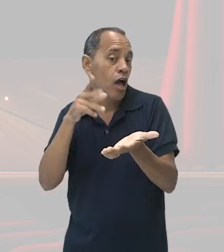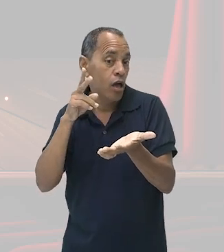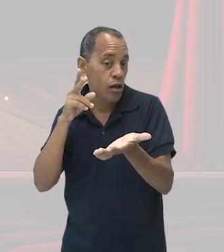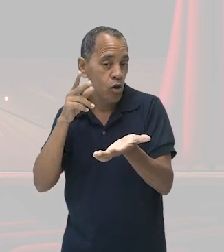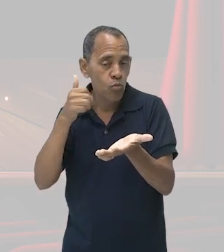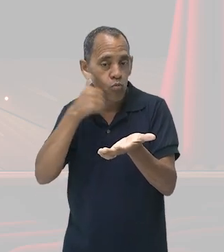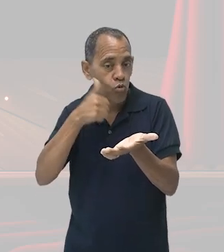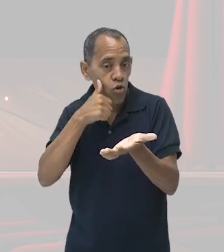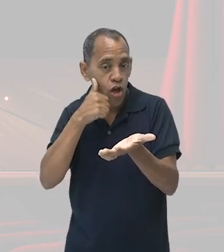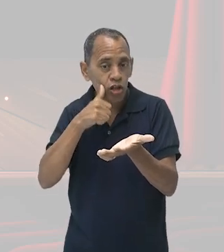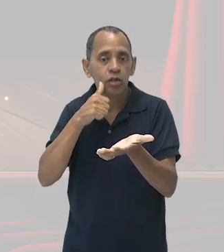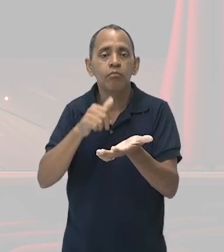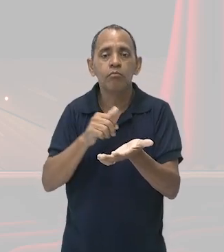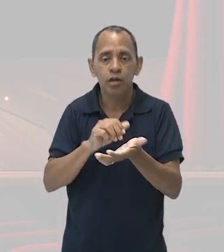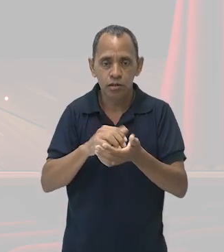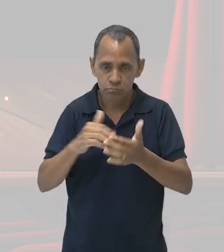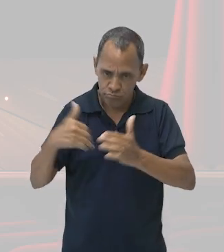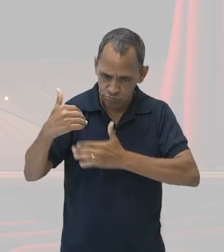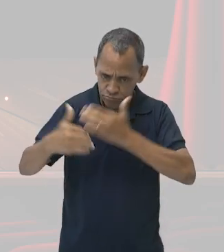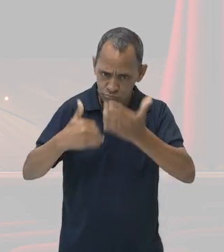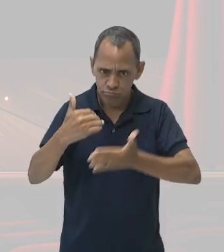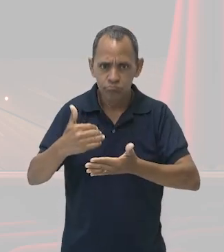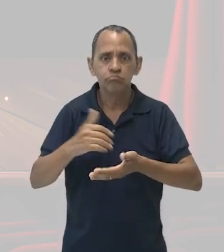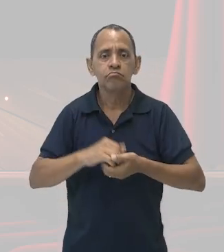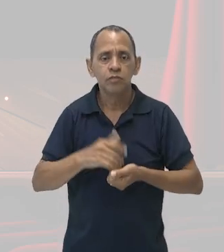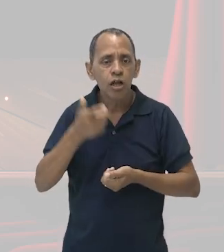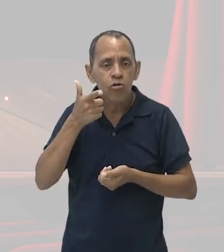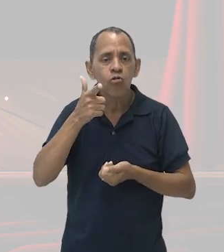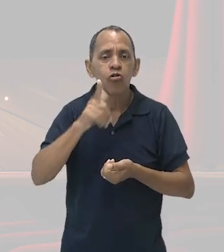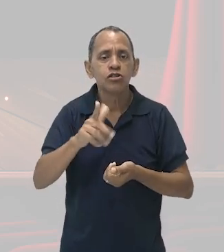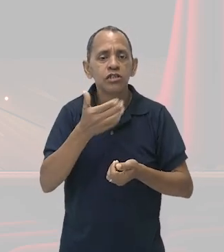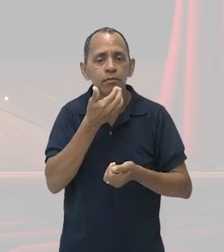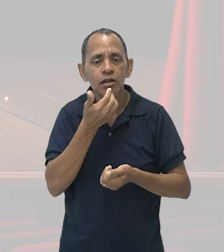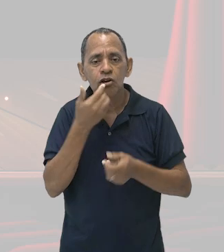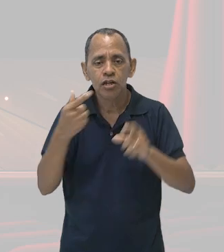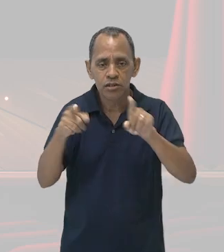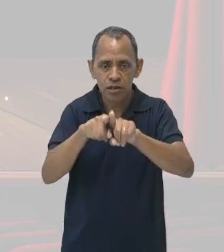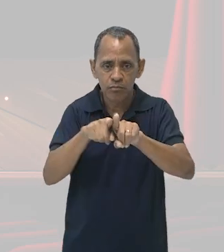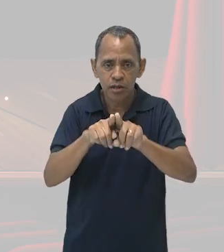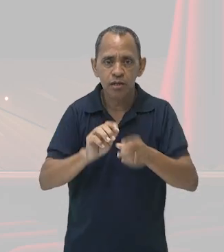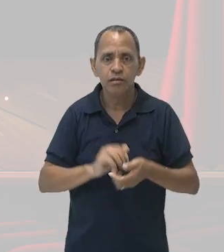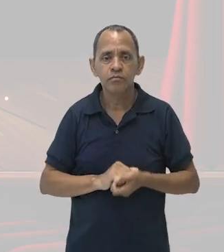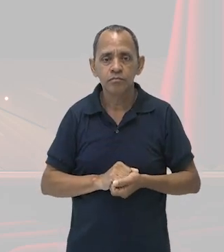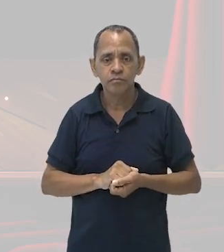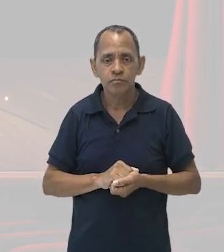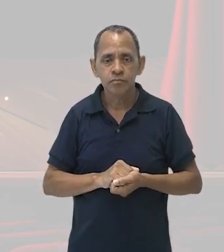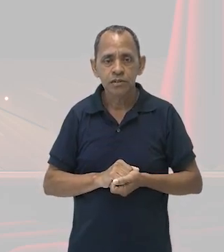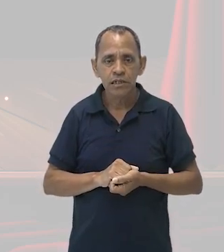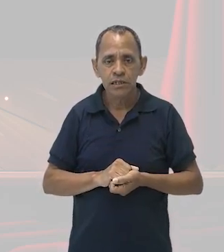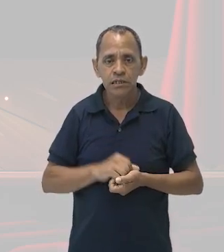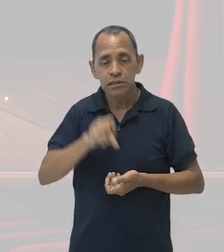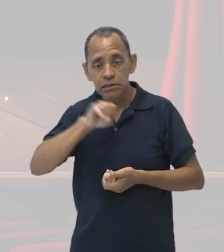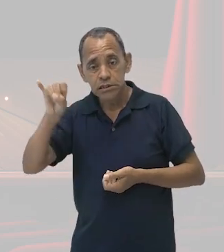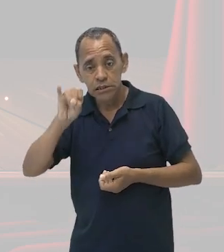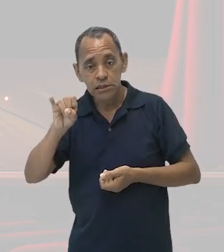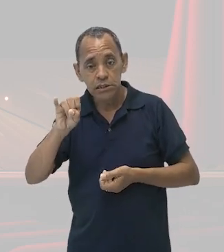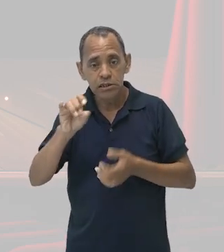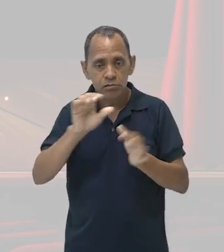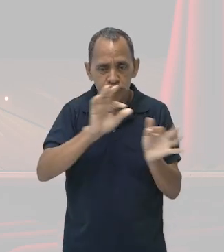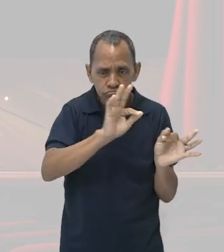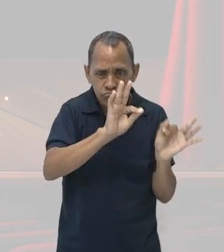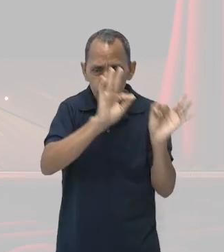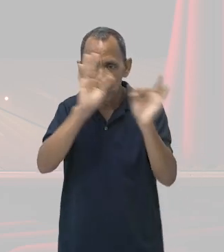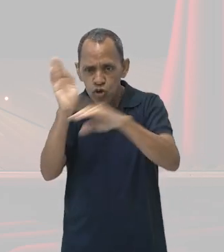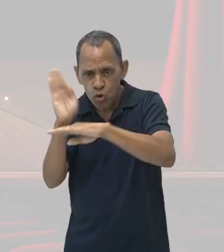vocês tiverem possibilidade, assistam algum documentário que fale sobre a vida das bailarinas. Vocês vão ver que elas